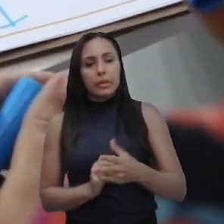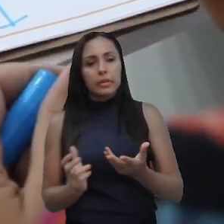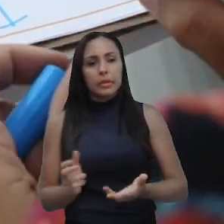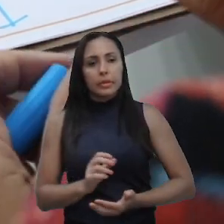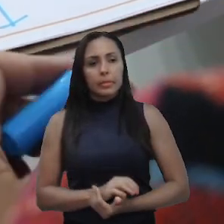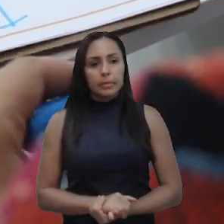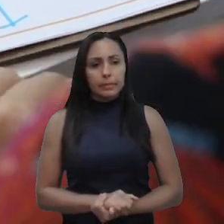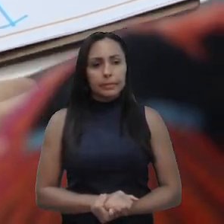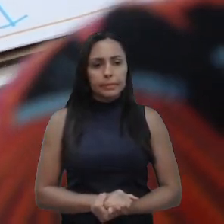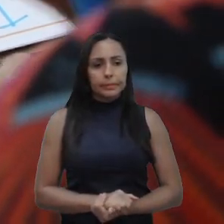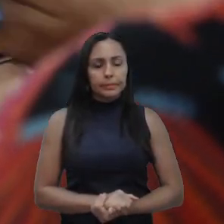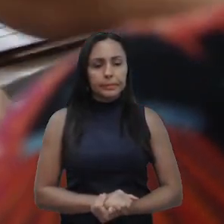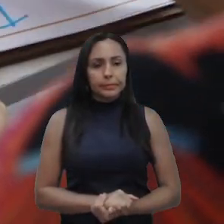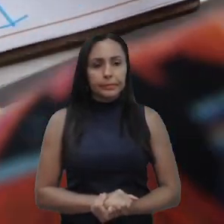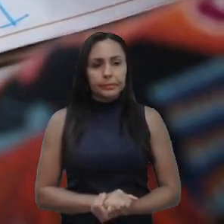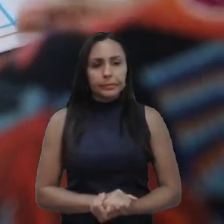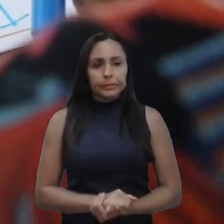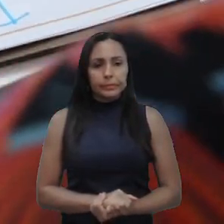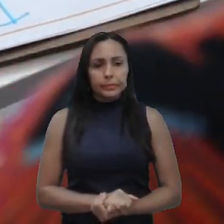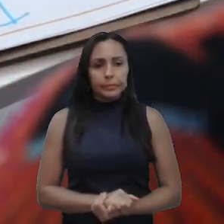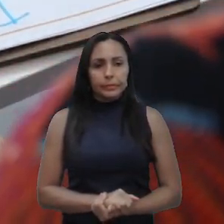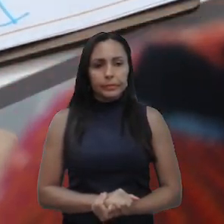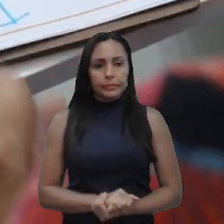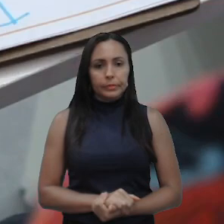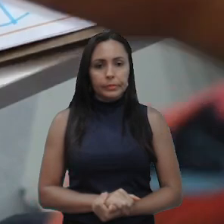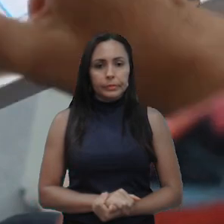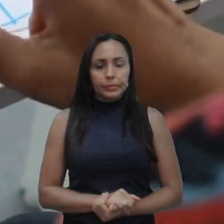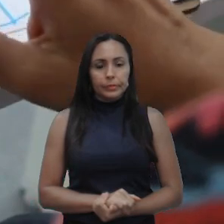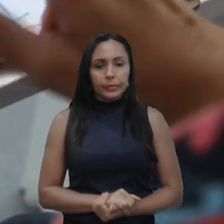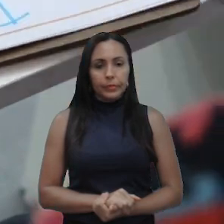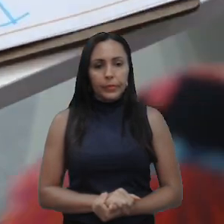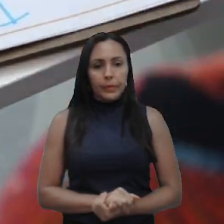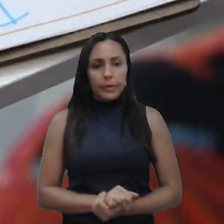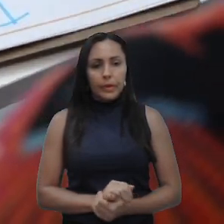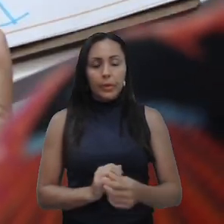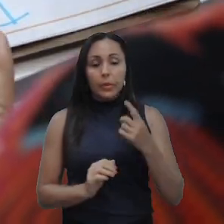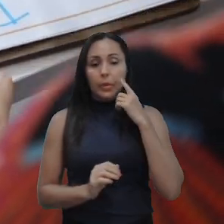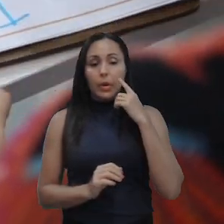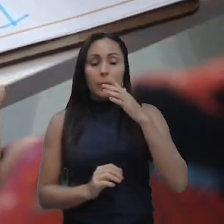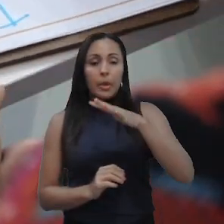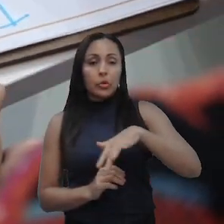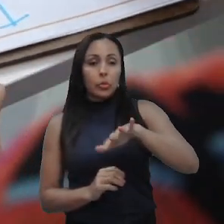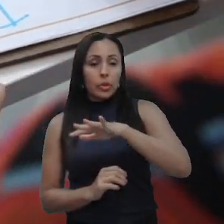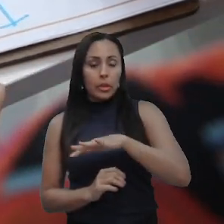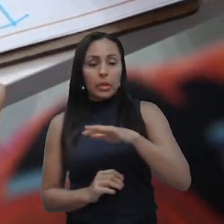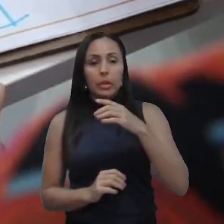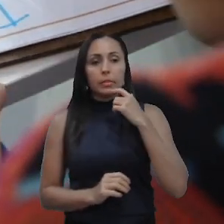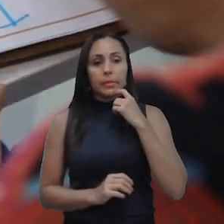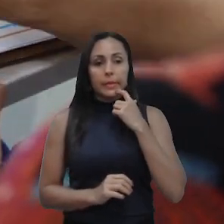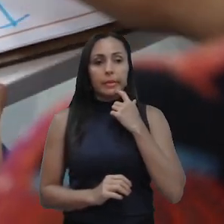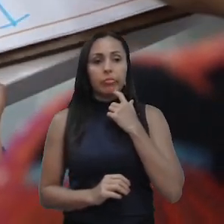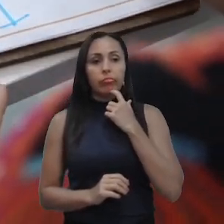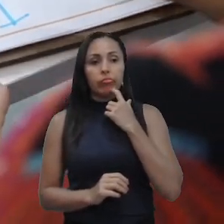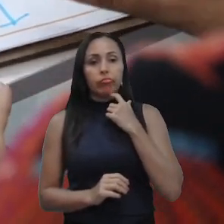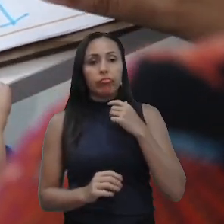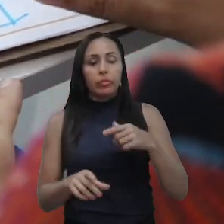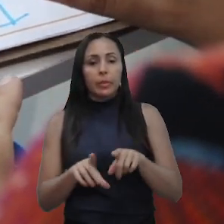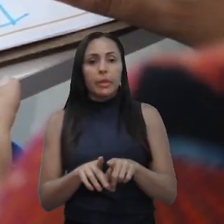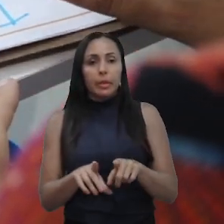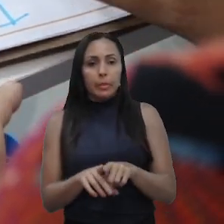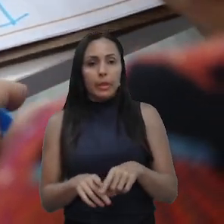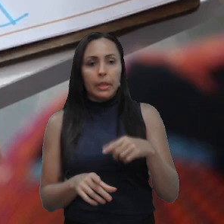disciplinas, cada uma dessas tem nomenclatura para cada parte disso, mas por enquanto basta saber que essas margens elas